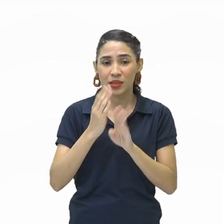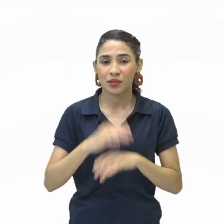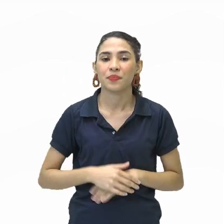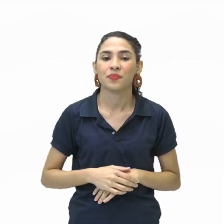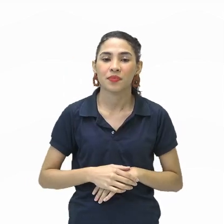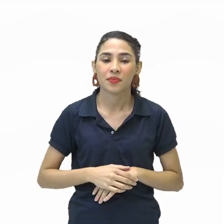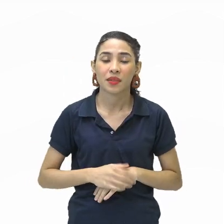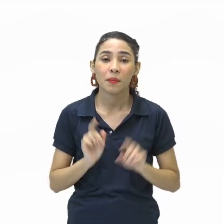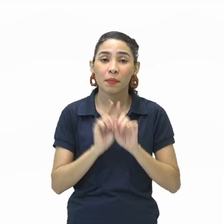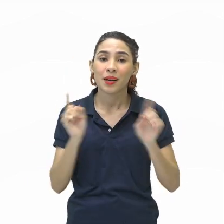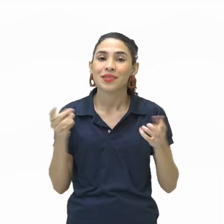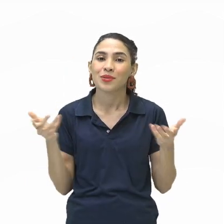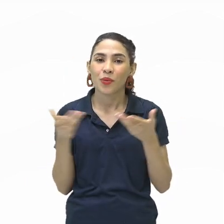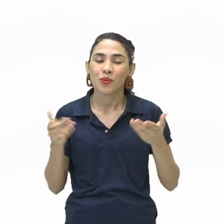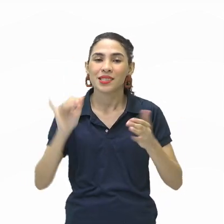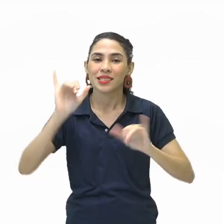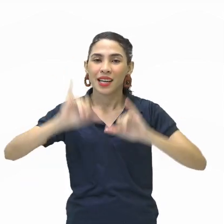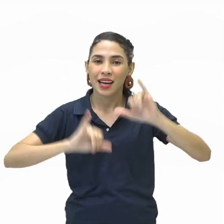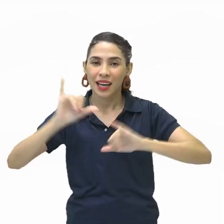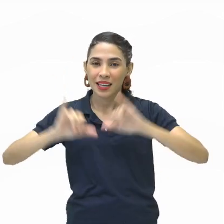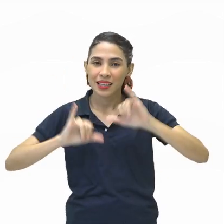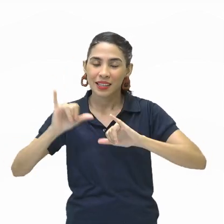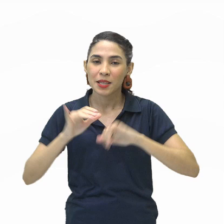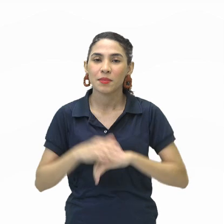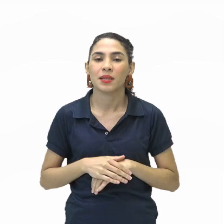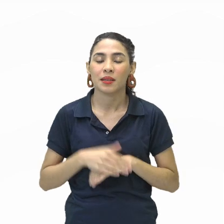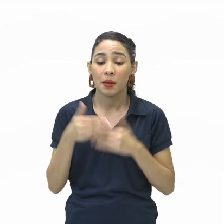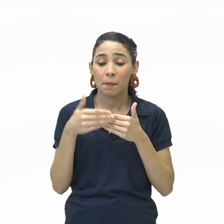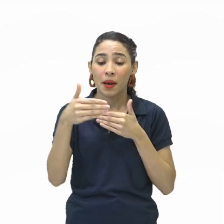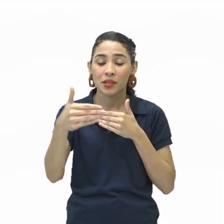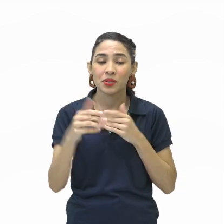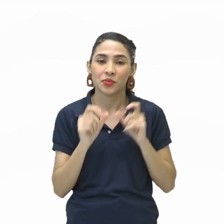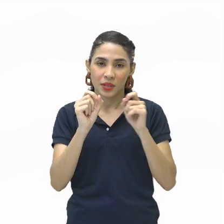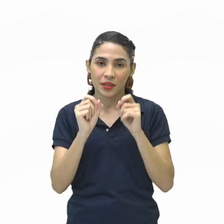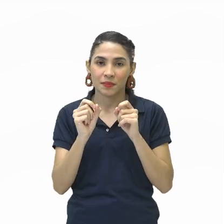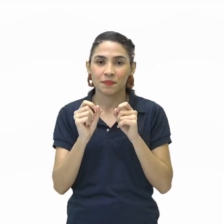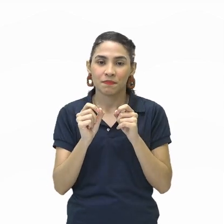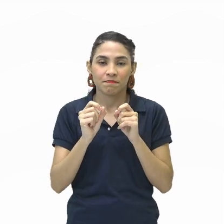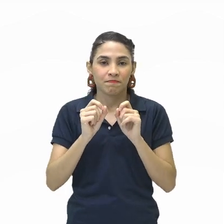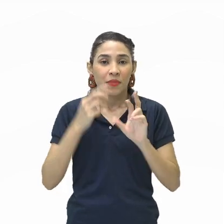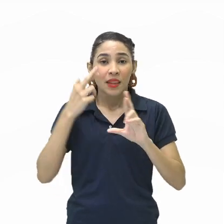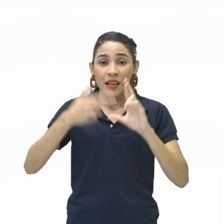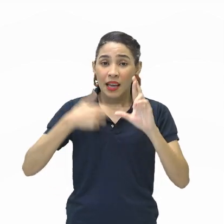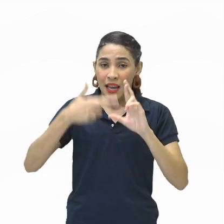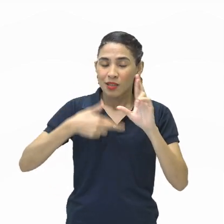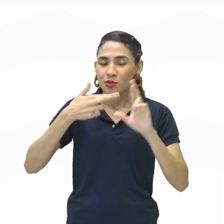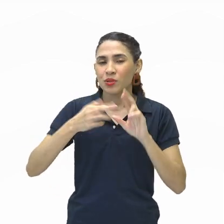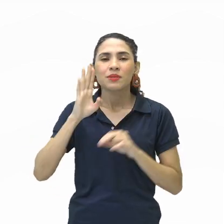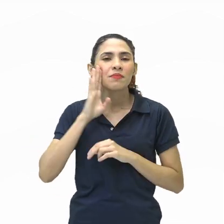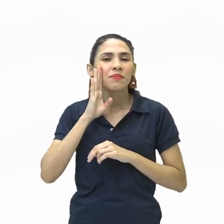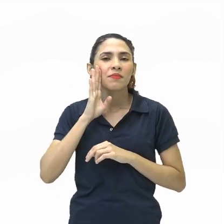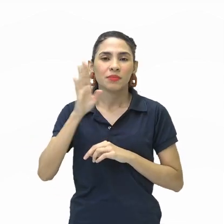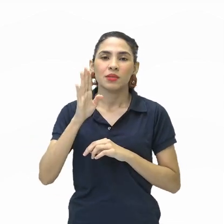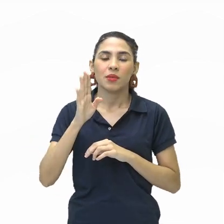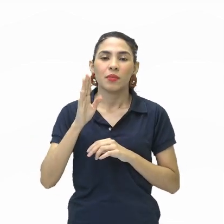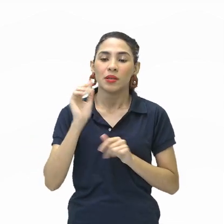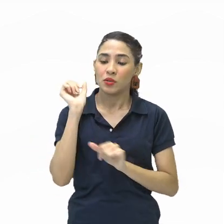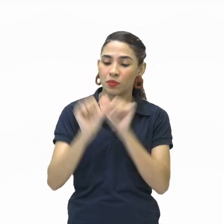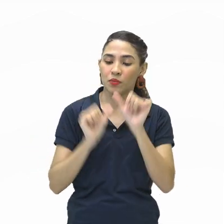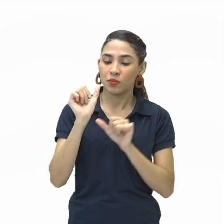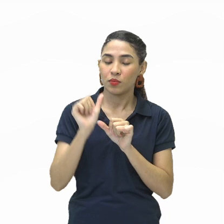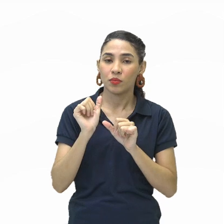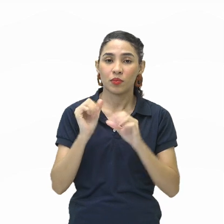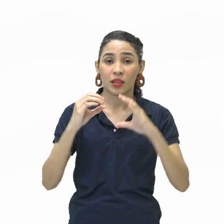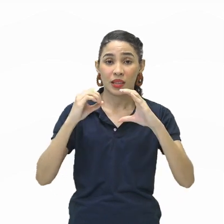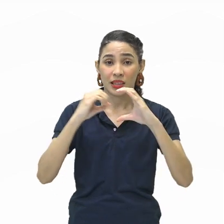filosofal, mas hoje a química, a partir de reações ali, principalmente com modificação no